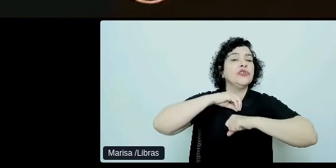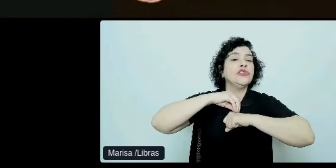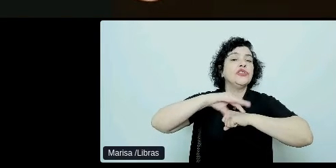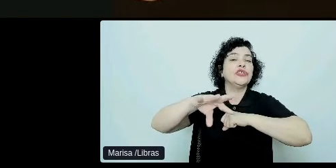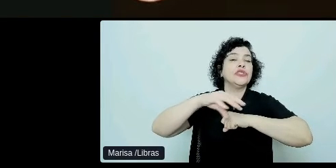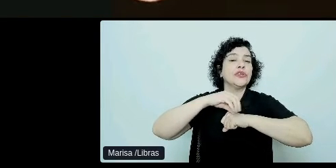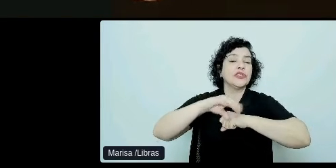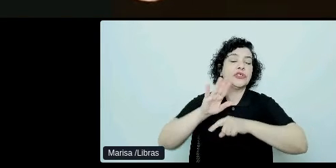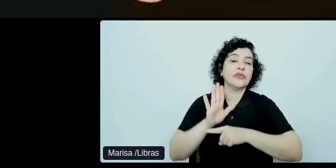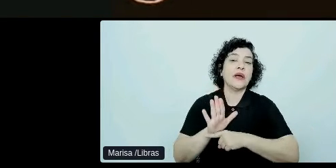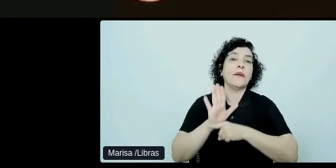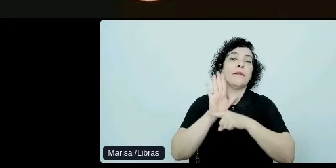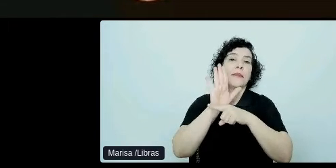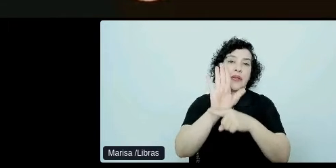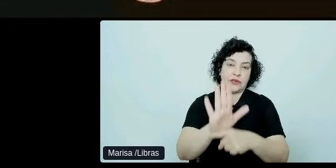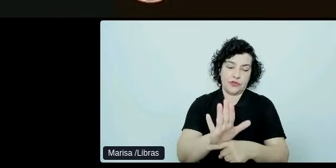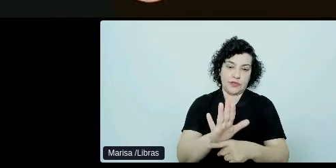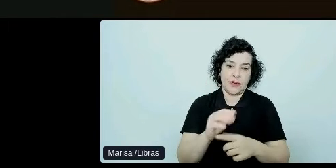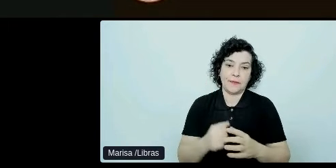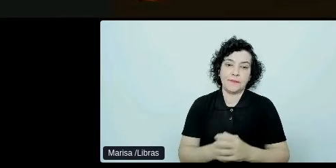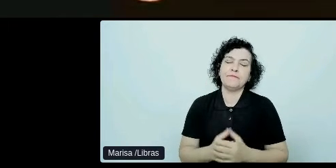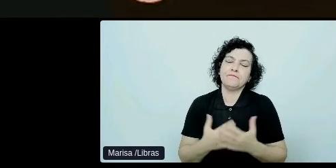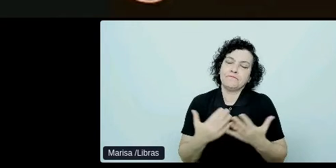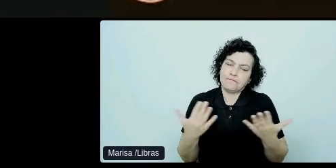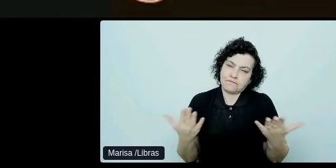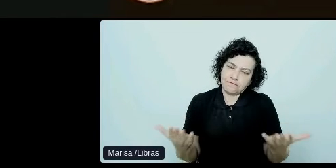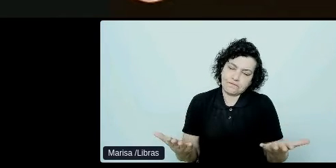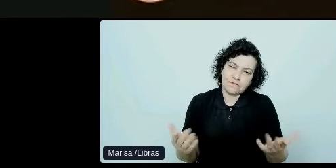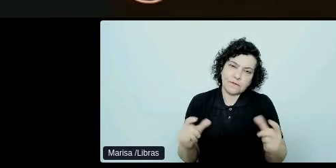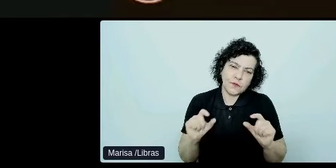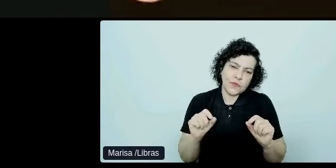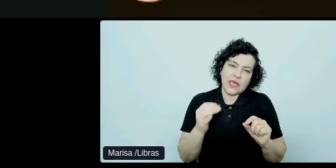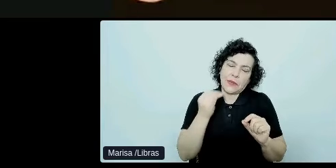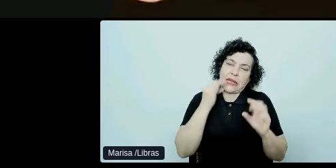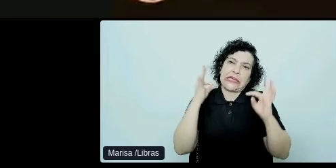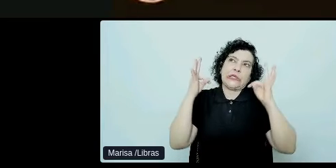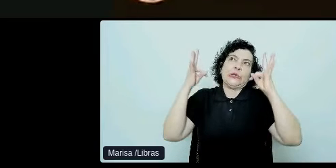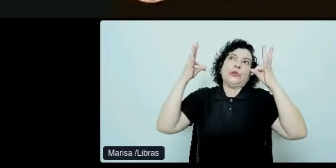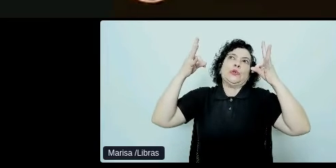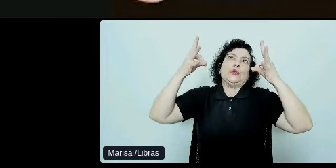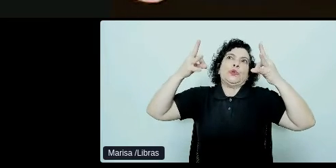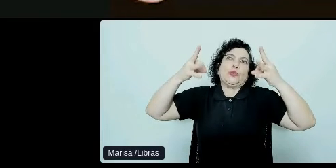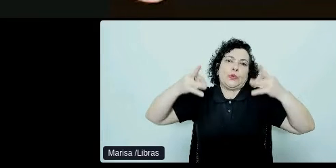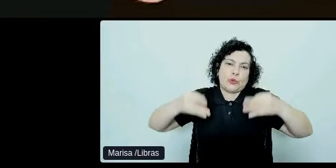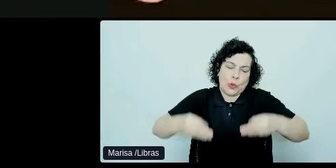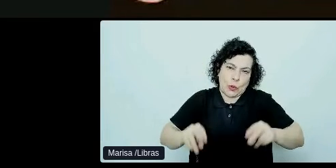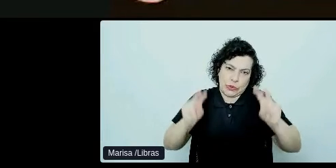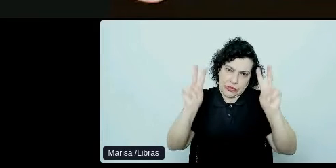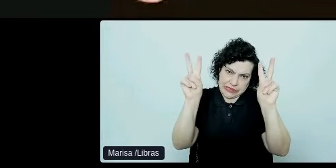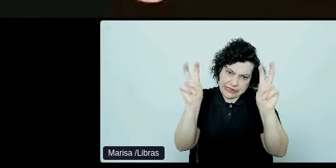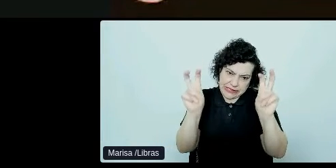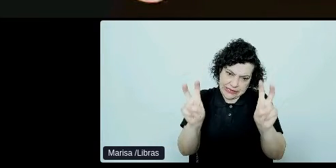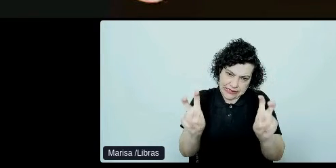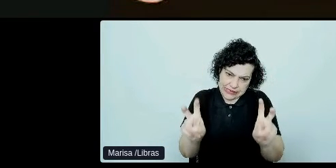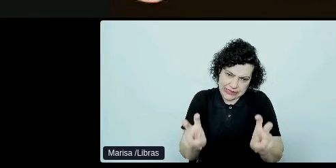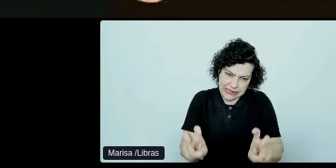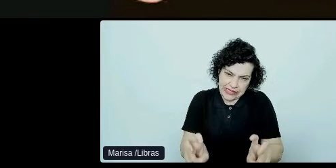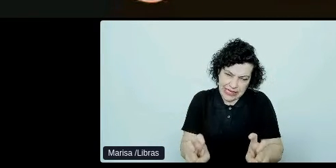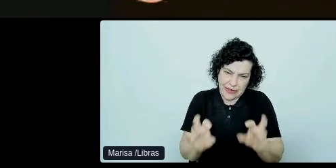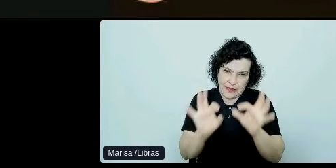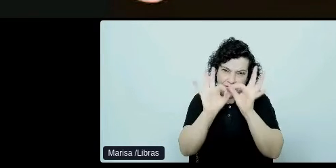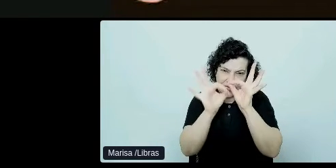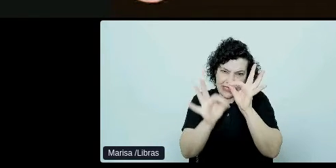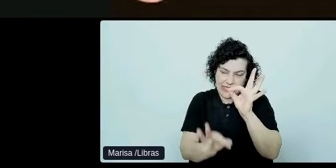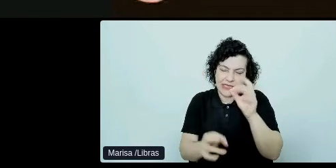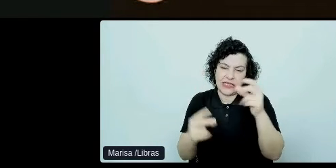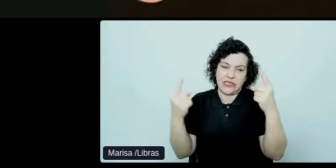aqui para algum desses pontos? Obviamente que a gente não vai falar aqui de todos os tópicos que a gente colocou aqui, né? Todos esses